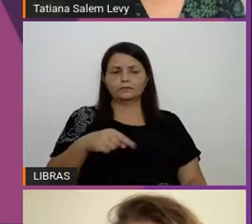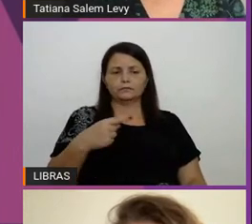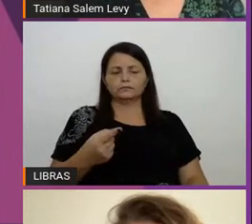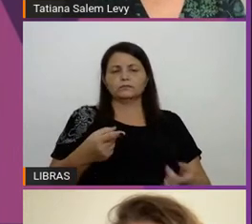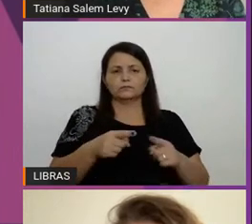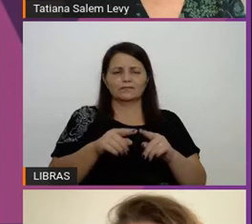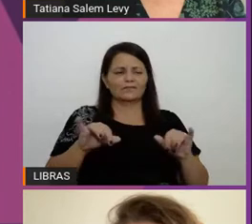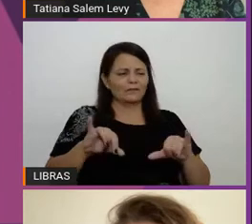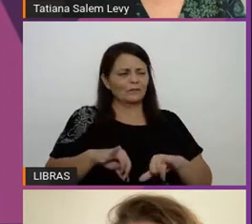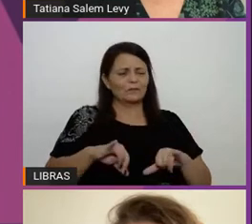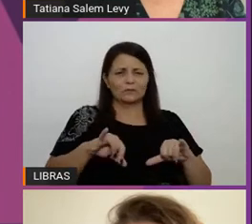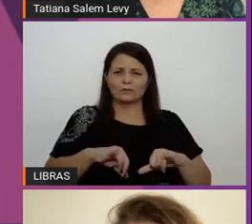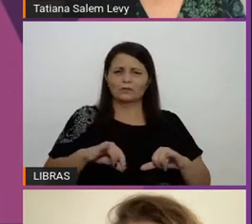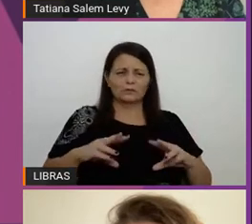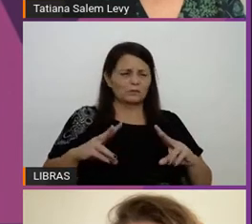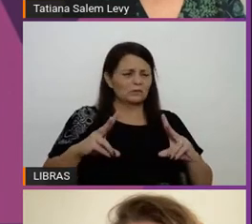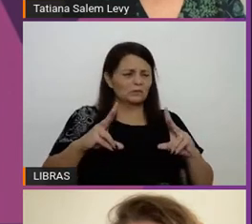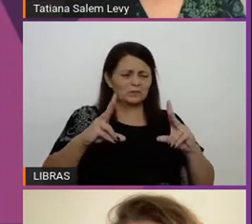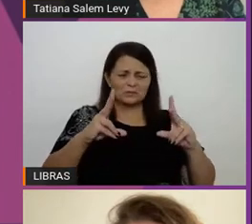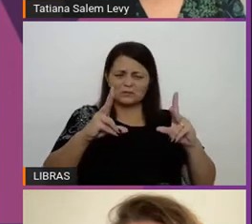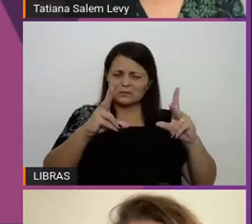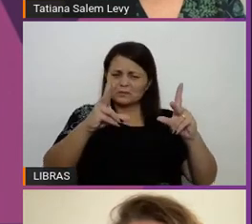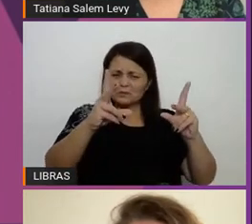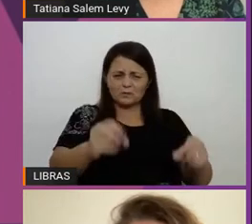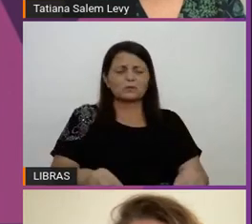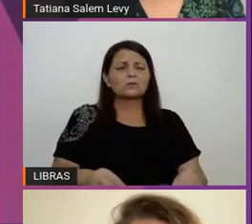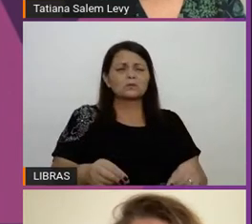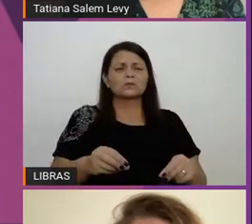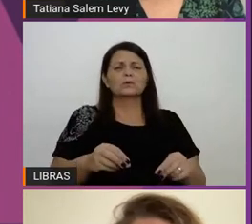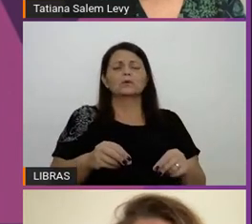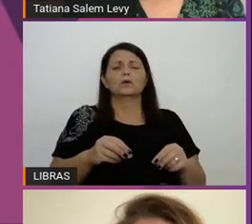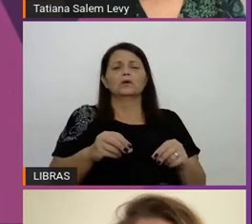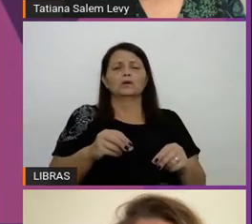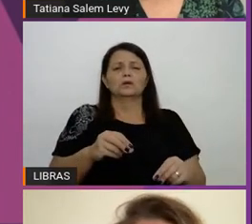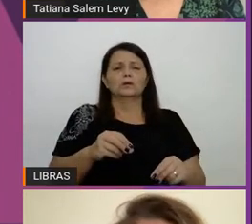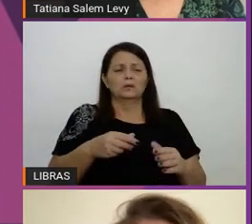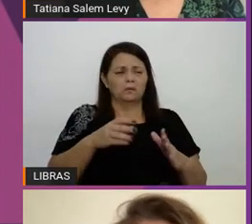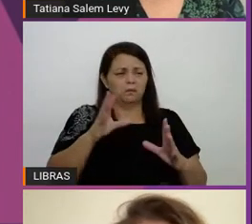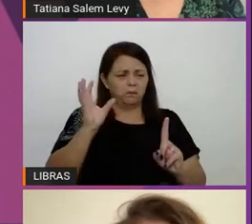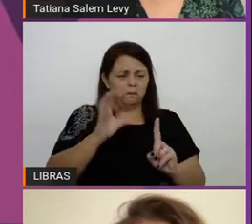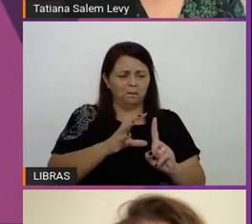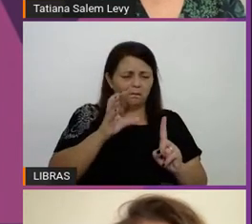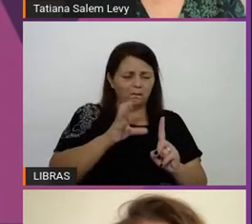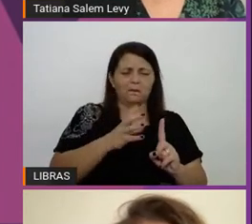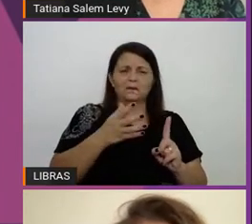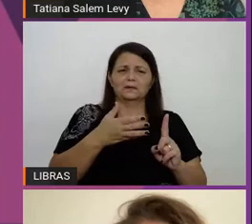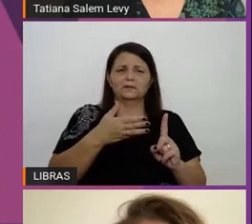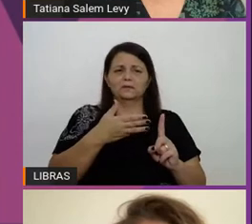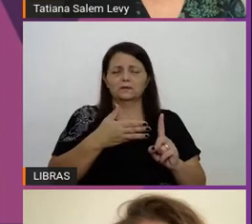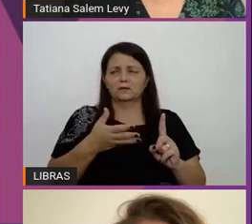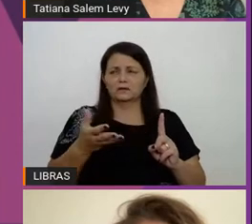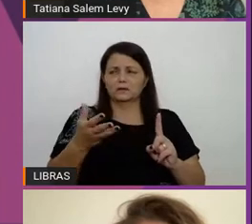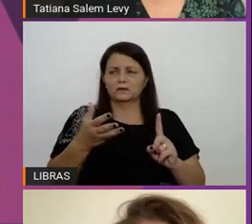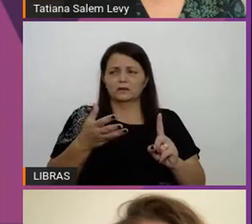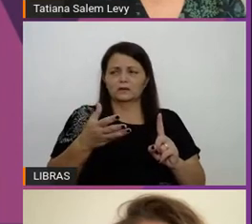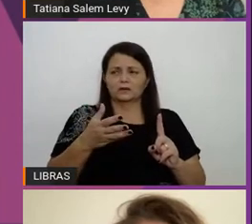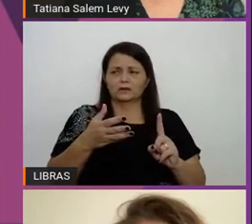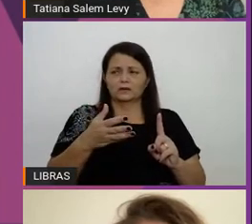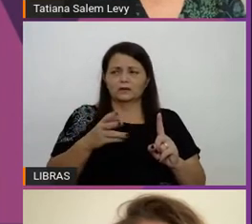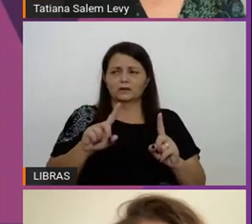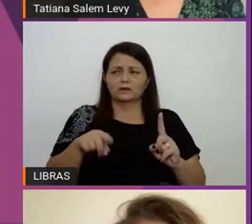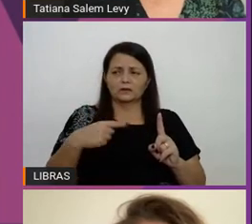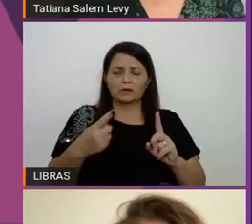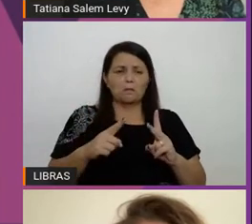eu também sobre ameaça sob ameaça e o